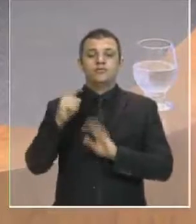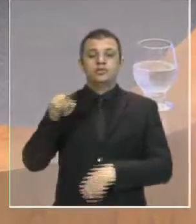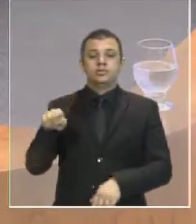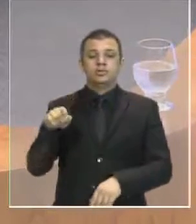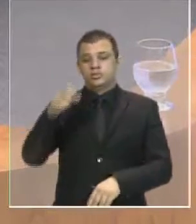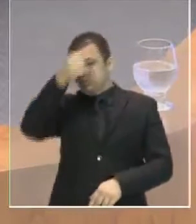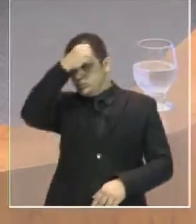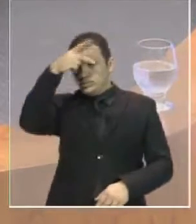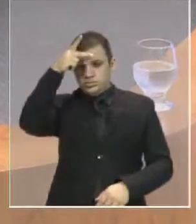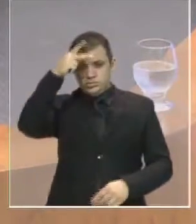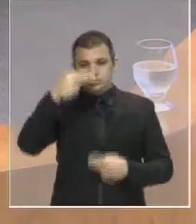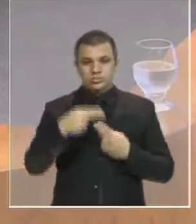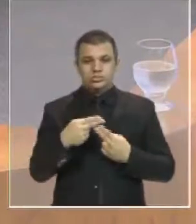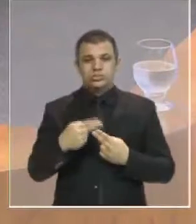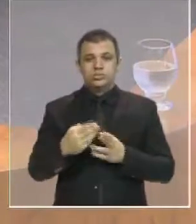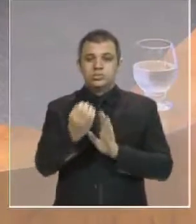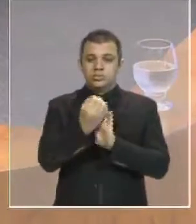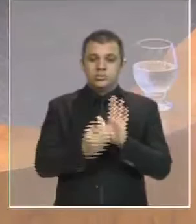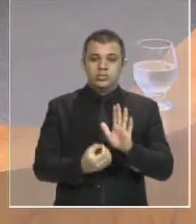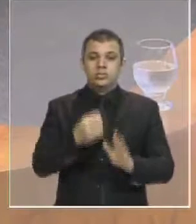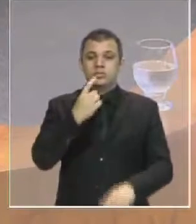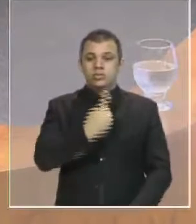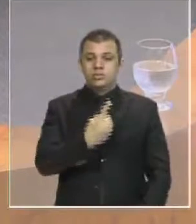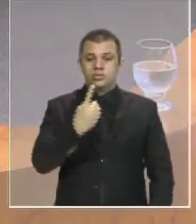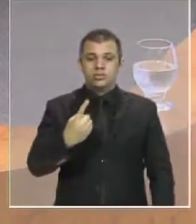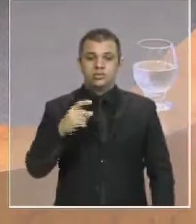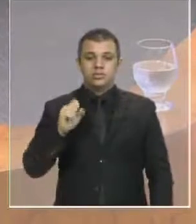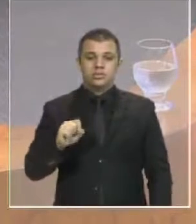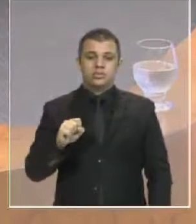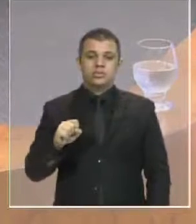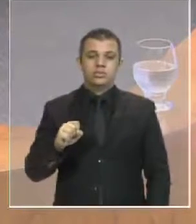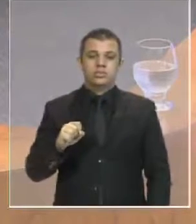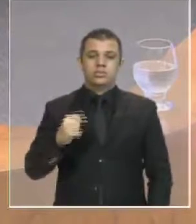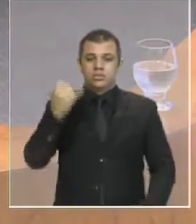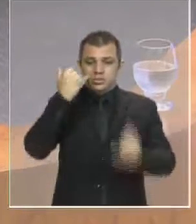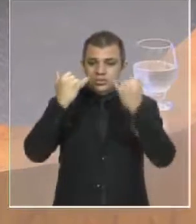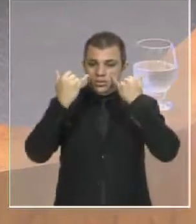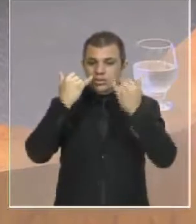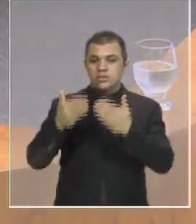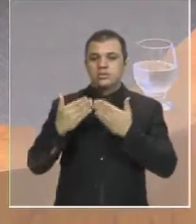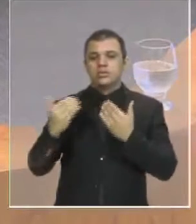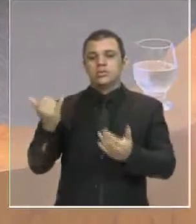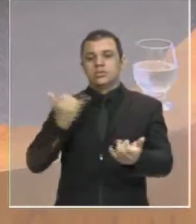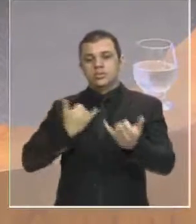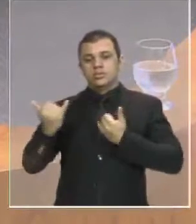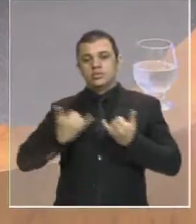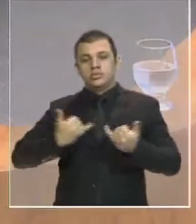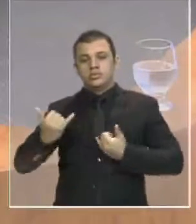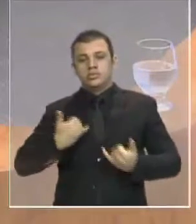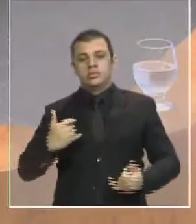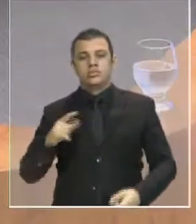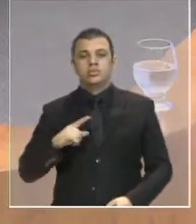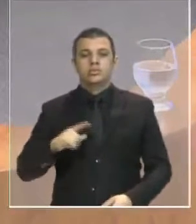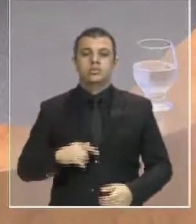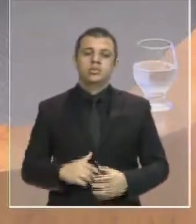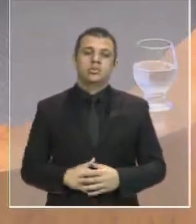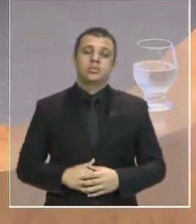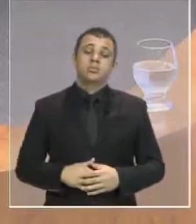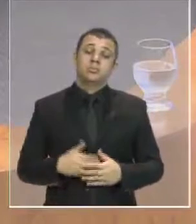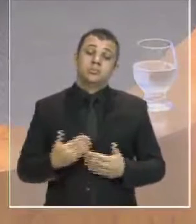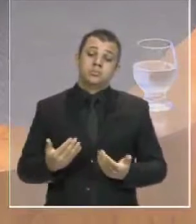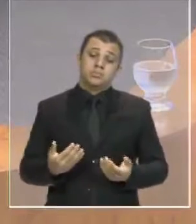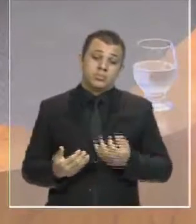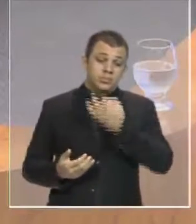118 ofícios de informação da administração municipal. Olha que eu acho que o Tribunal de Contas